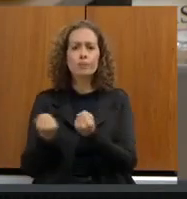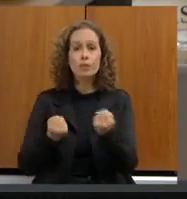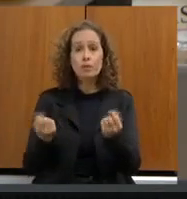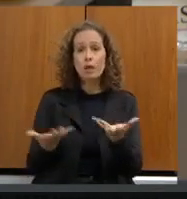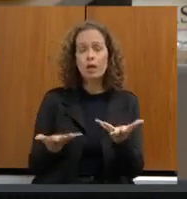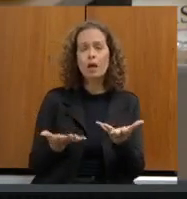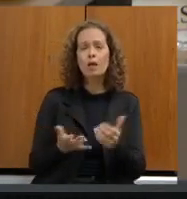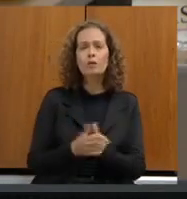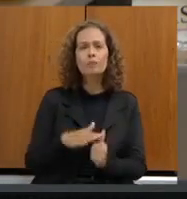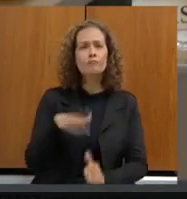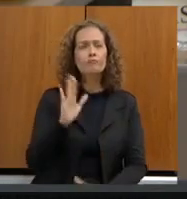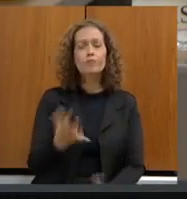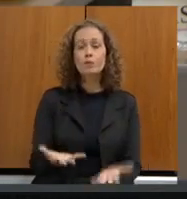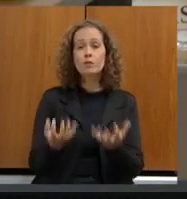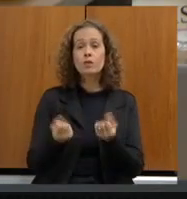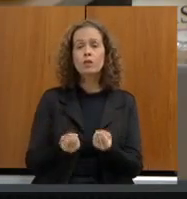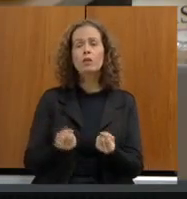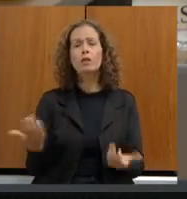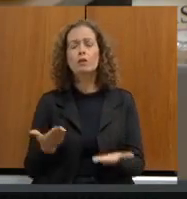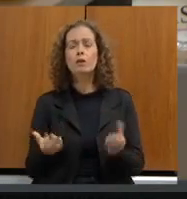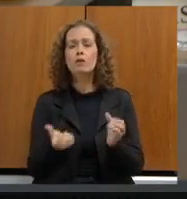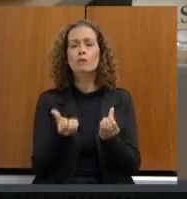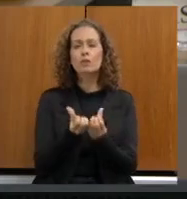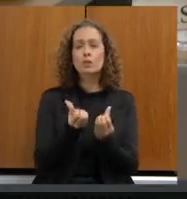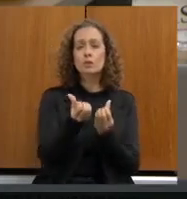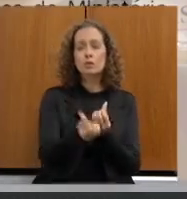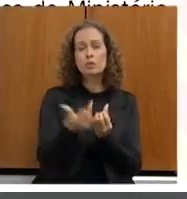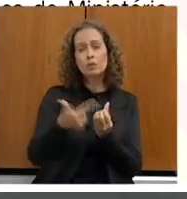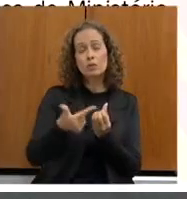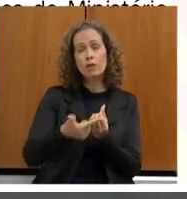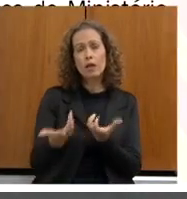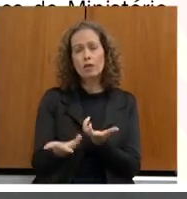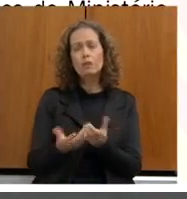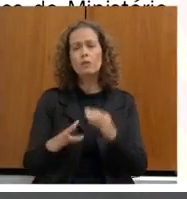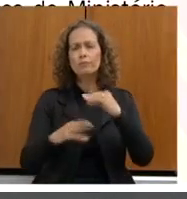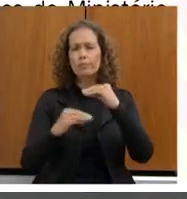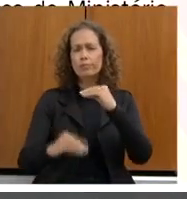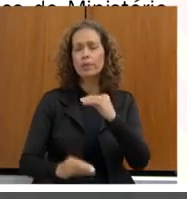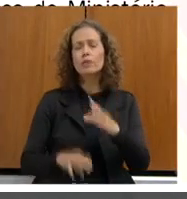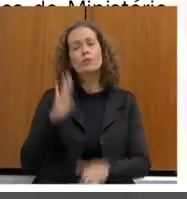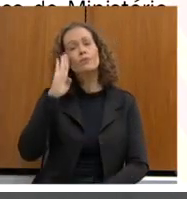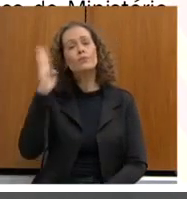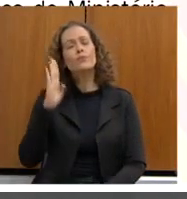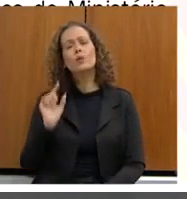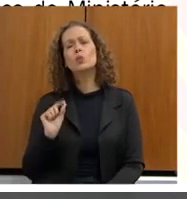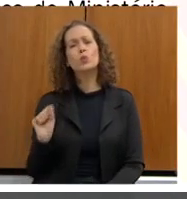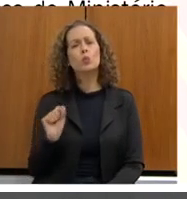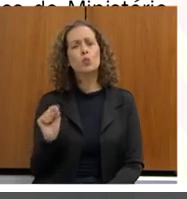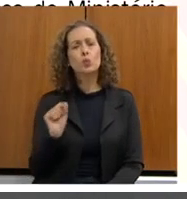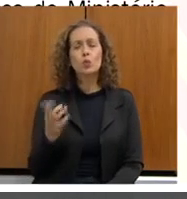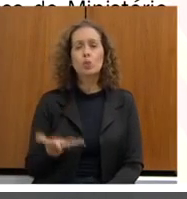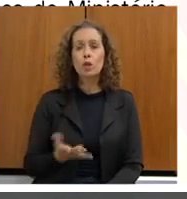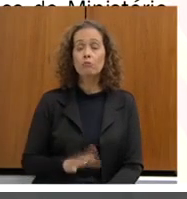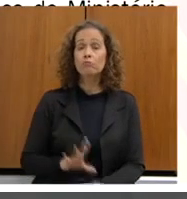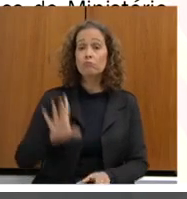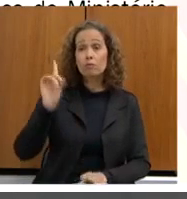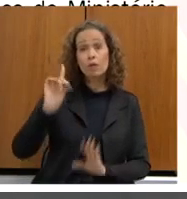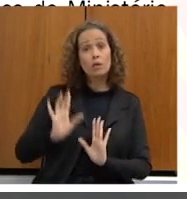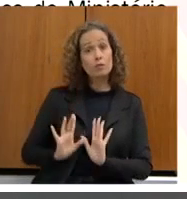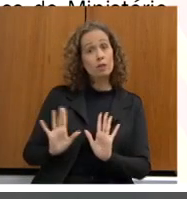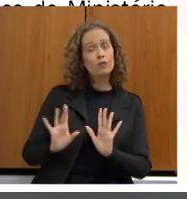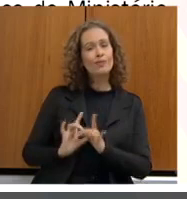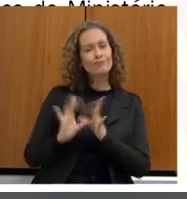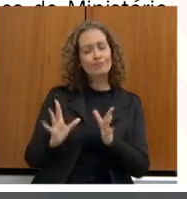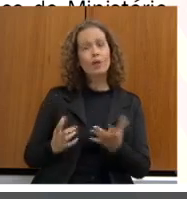prevista para ser adquirido agora no segundo semestre com emendas e o principal aqui é Deus permitir no